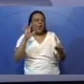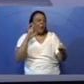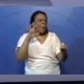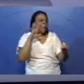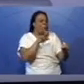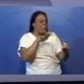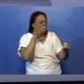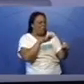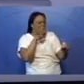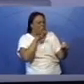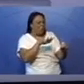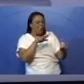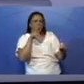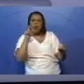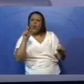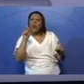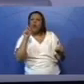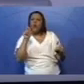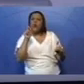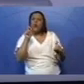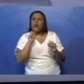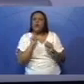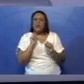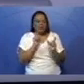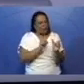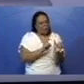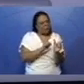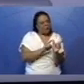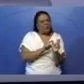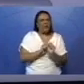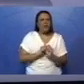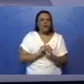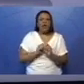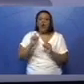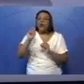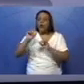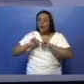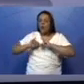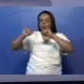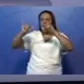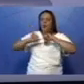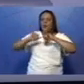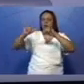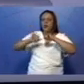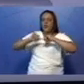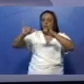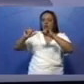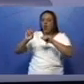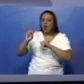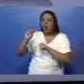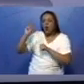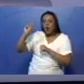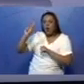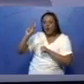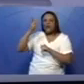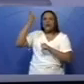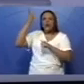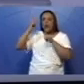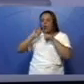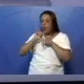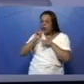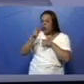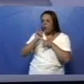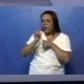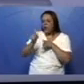que é um mito? Essa palavra mito? Bem, é uma narrativa, ou seja, uma história contada que